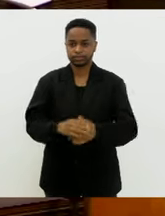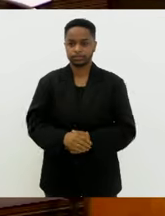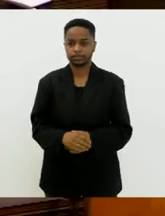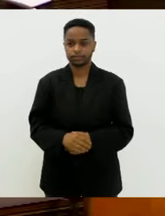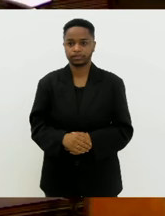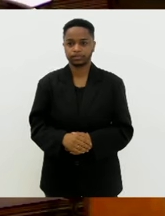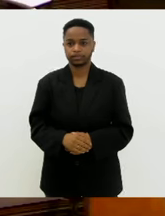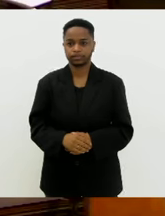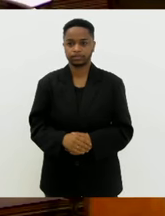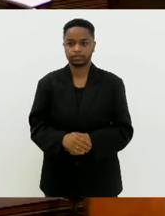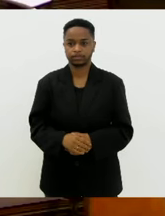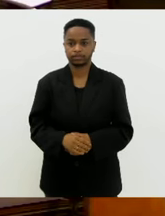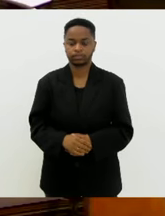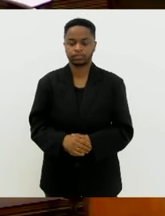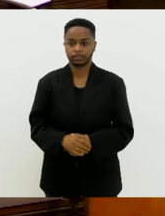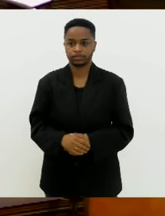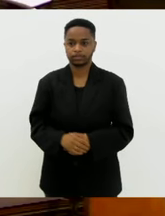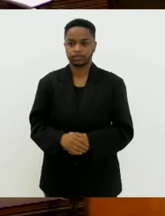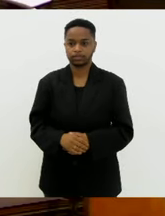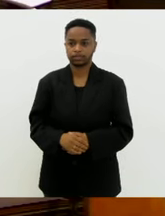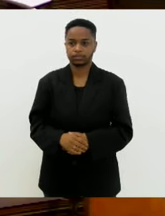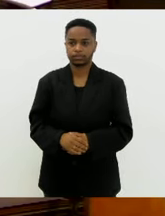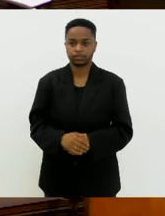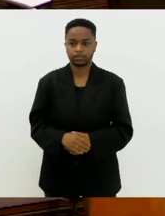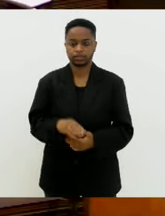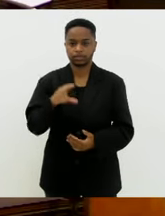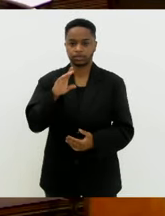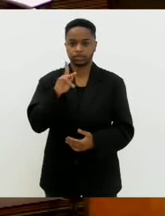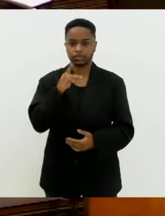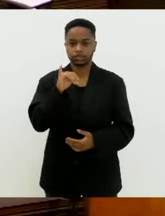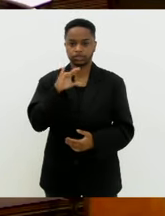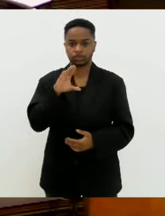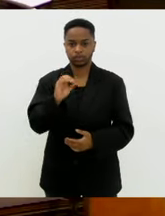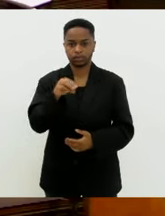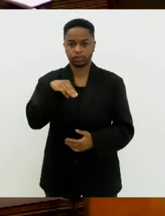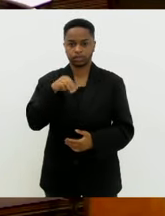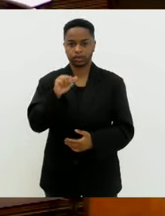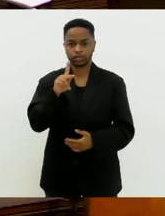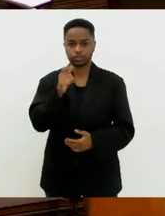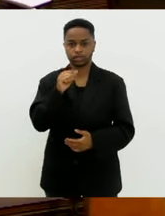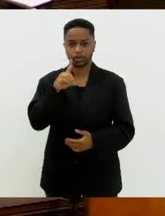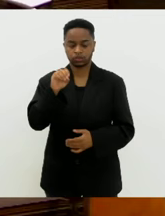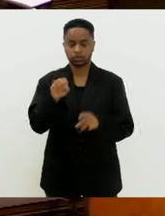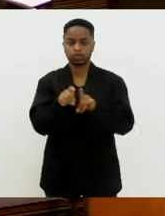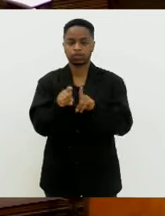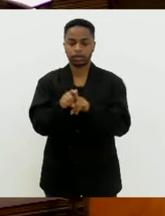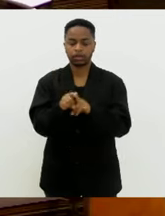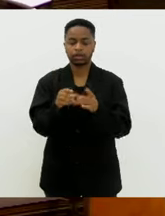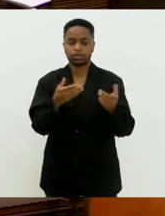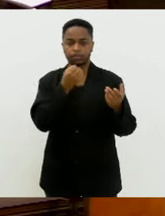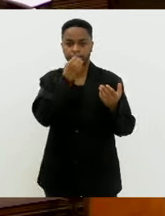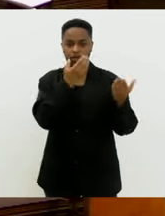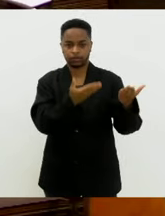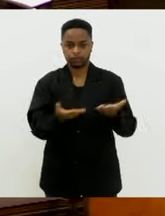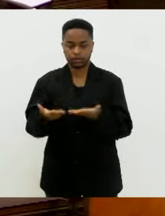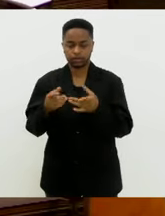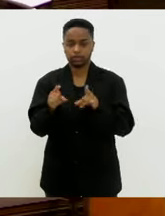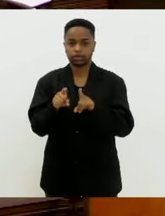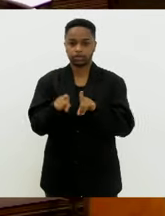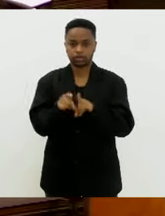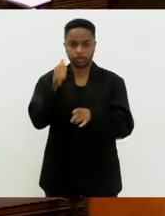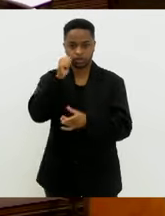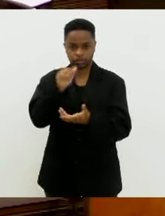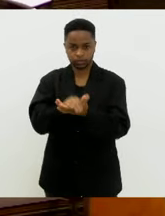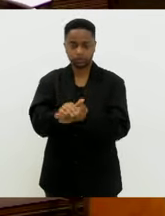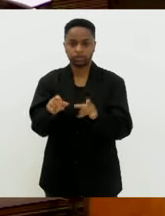Chico Machado e doutora Paola Machado. Seja bem-vinda também. Vereador Moutinho, que eu vi ali agora há pouco